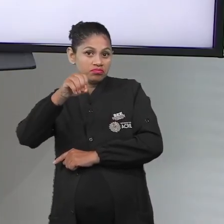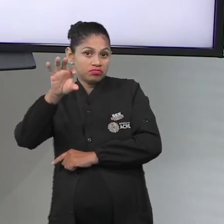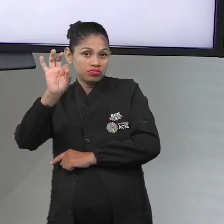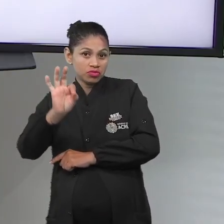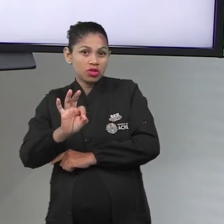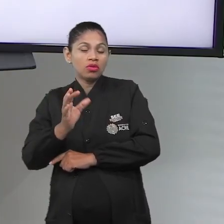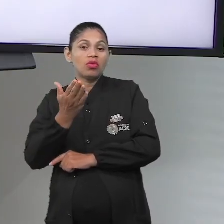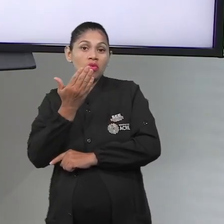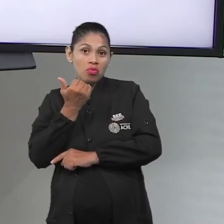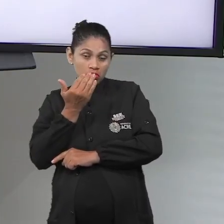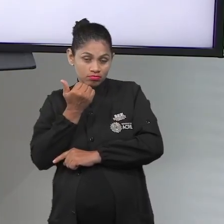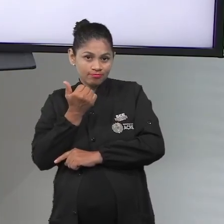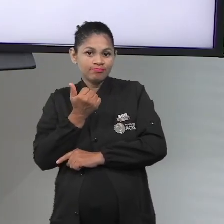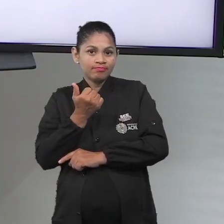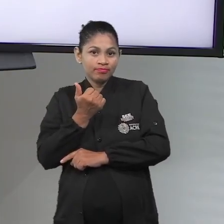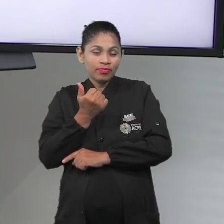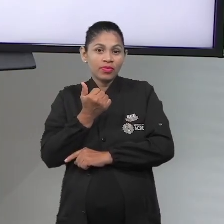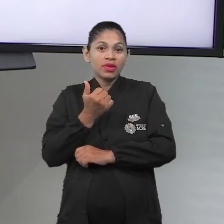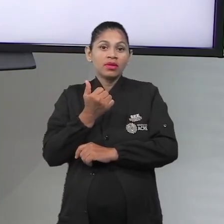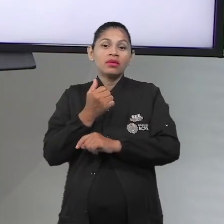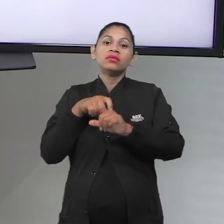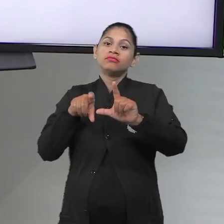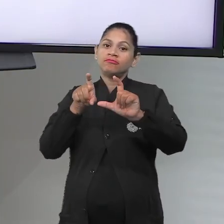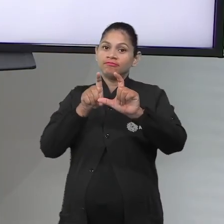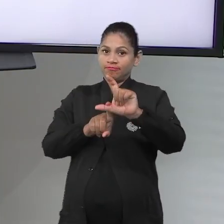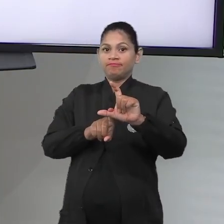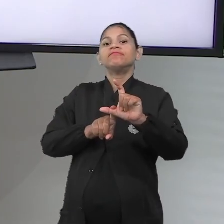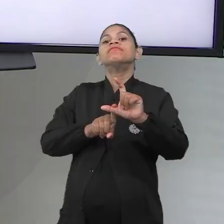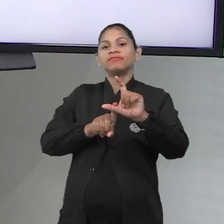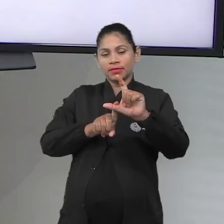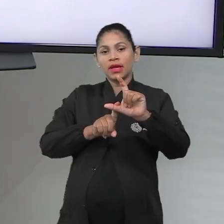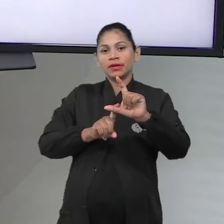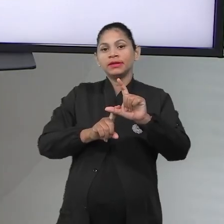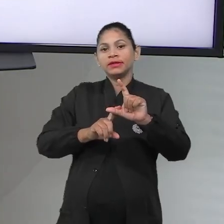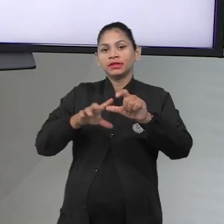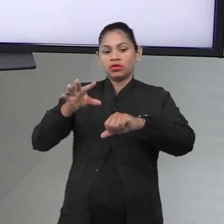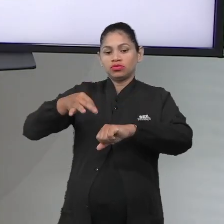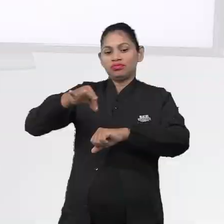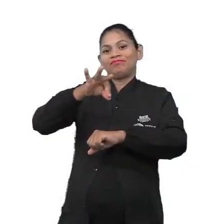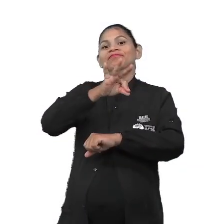podemos exterminá-las ou colocá-las em risco de extinção.